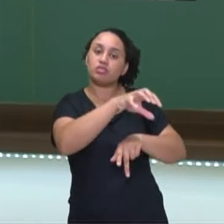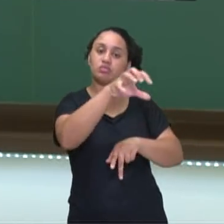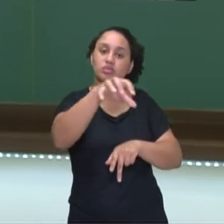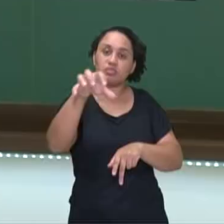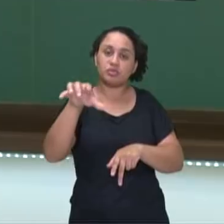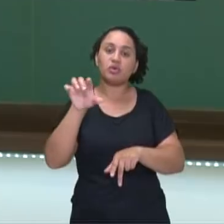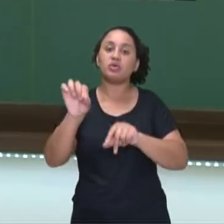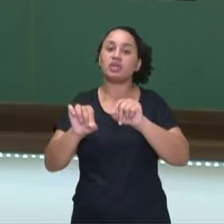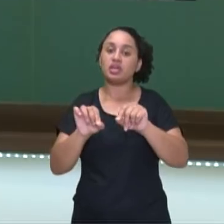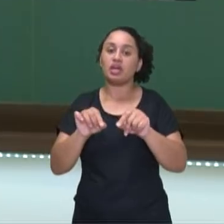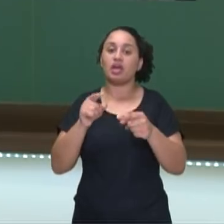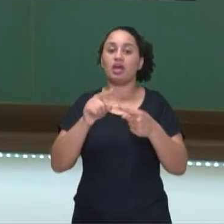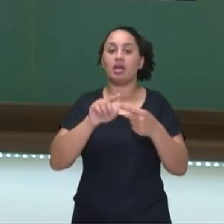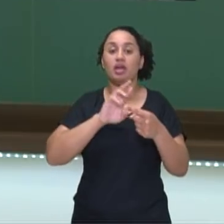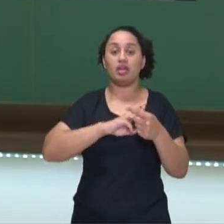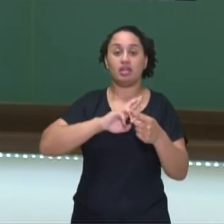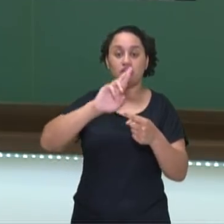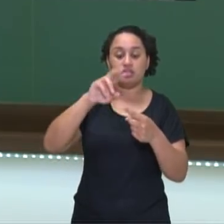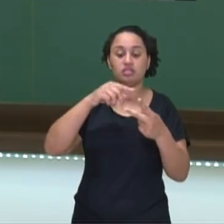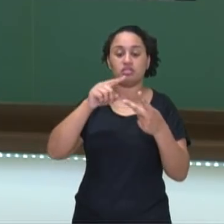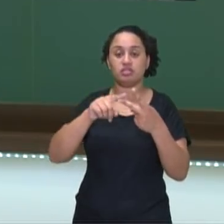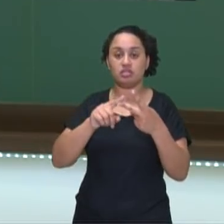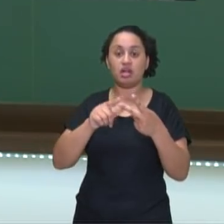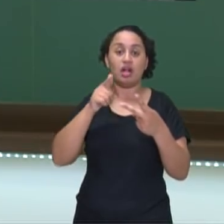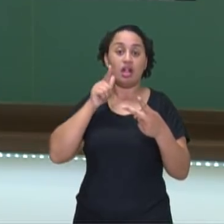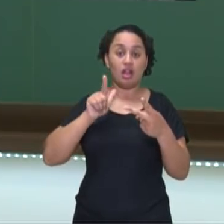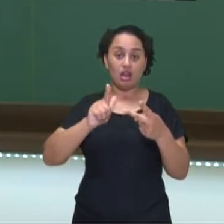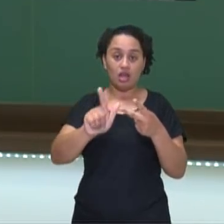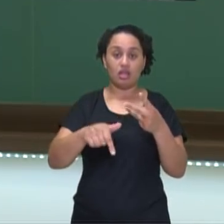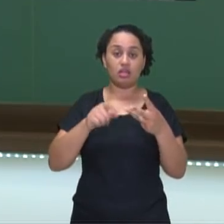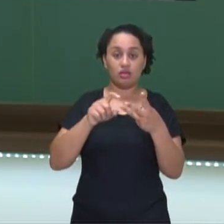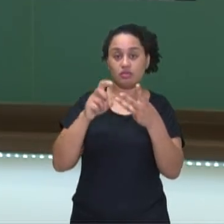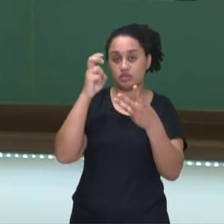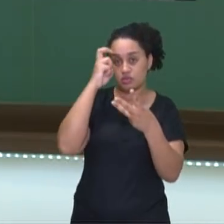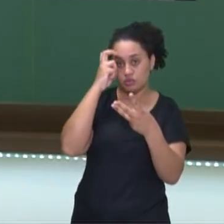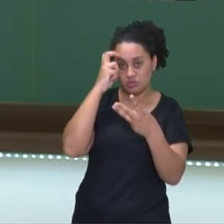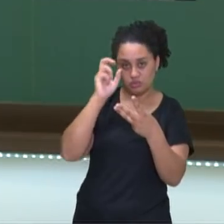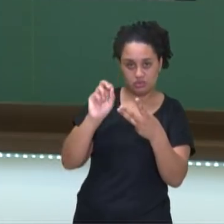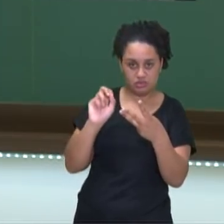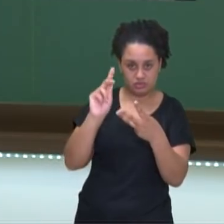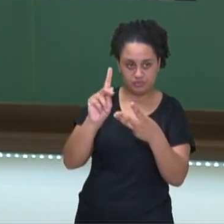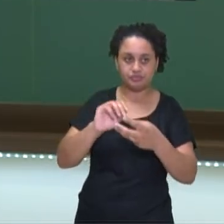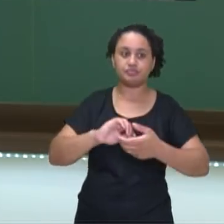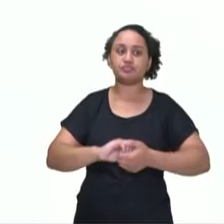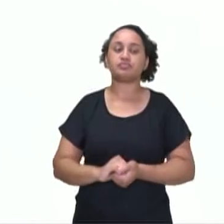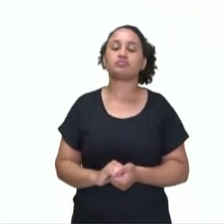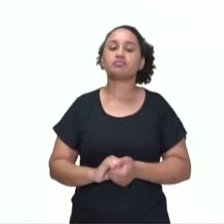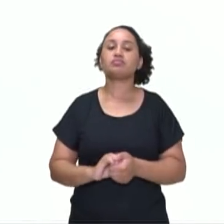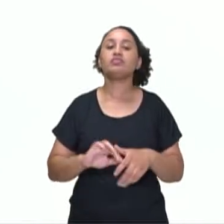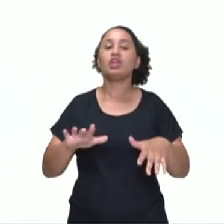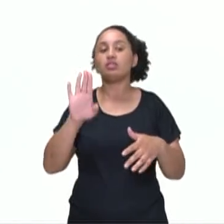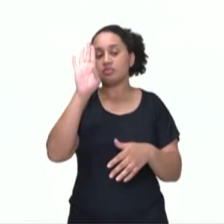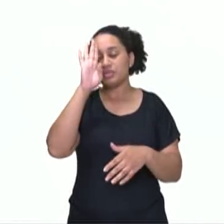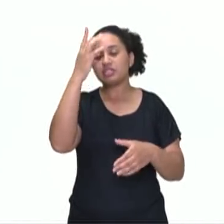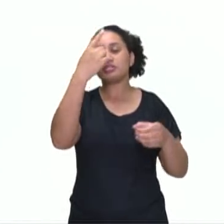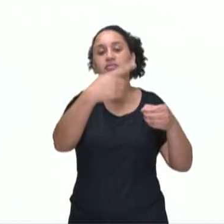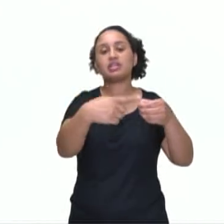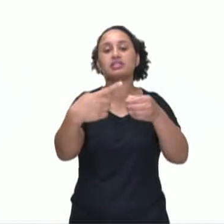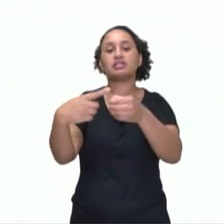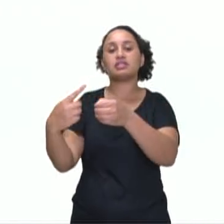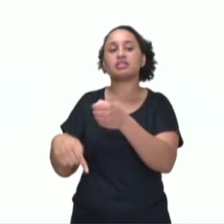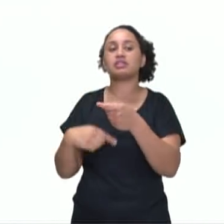de novo, religião, língua e cultura, ok? As principais cidades